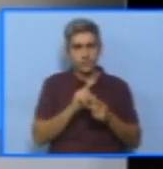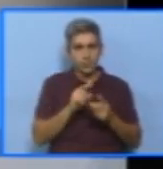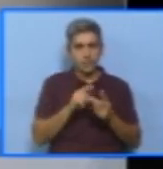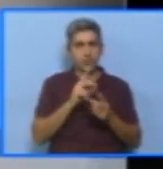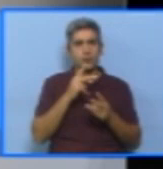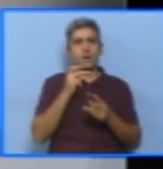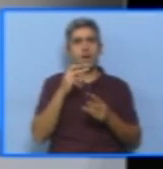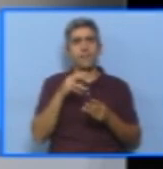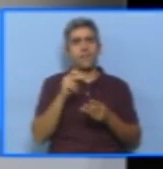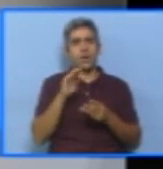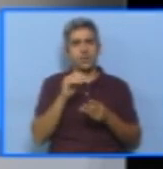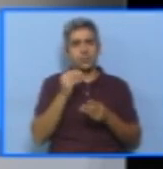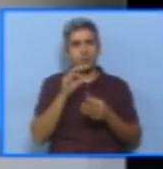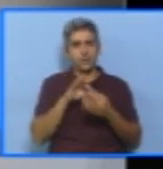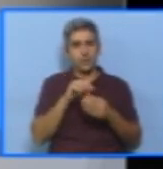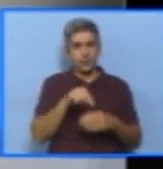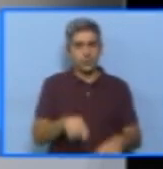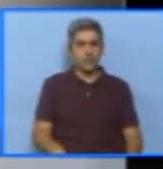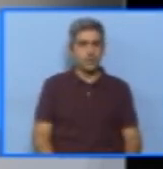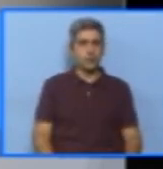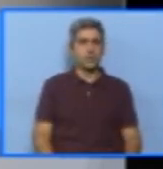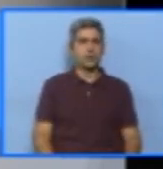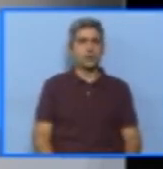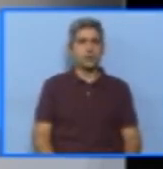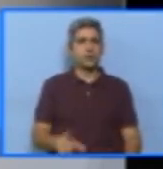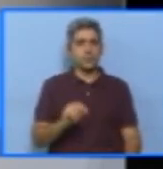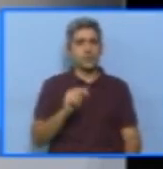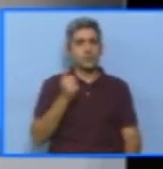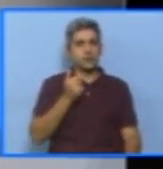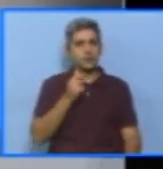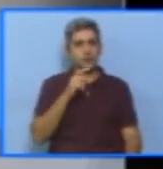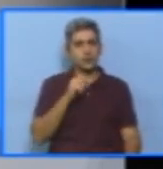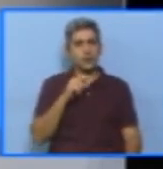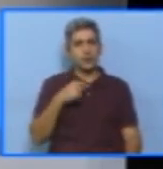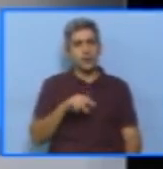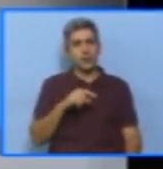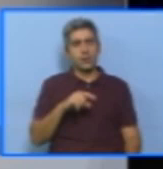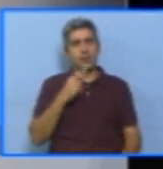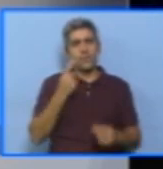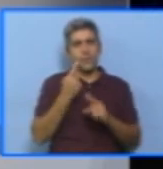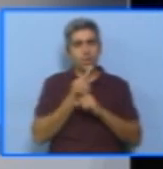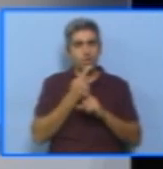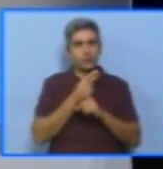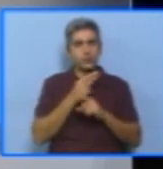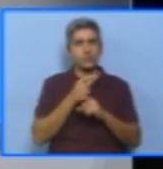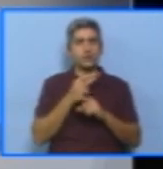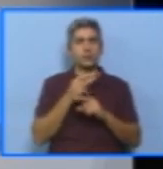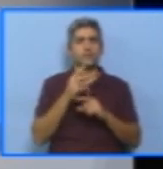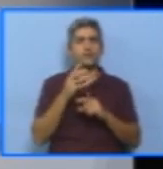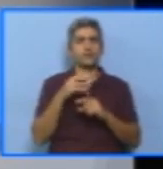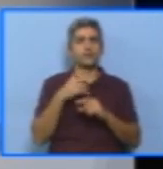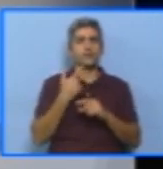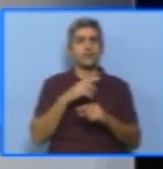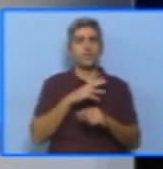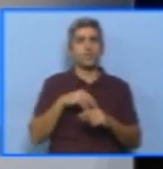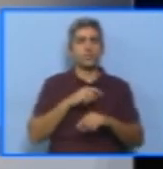de Amós, que tem muito a ver com isto. E, fundamentalmente, temos alguma coisa que é o